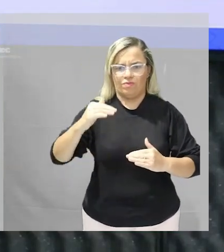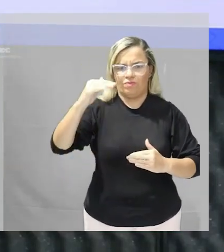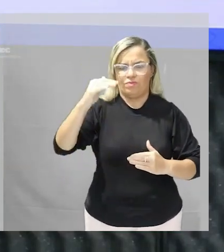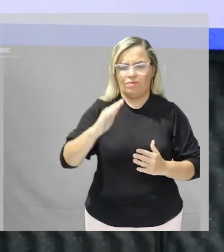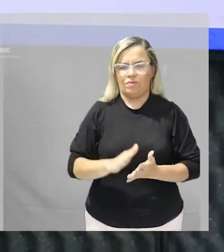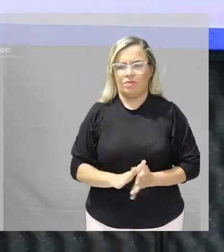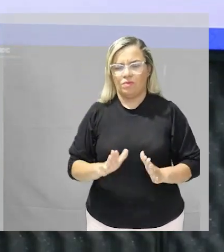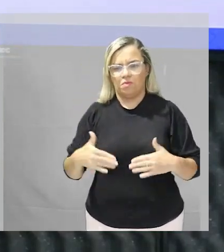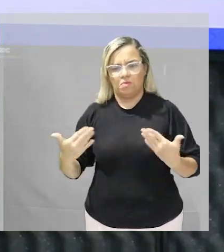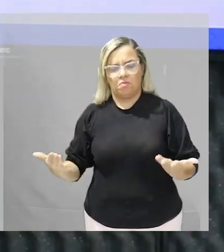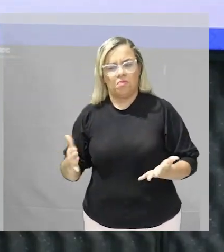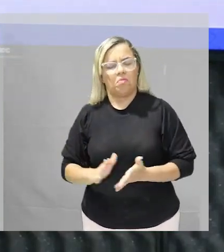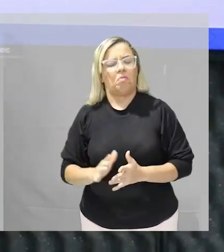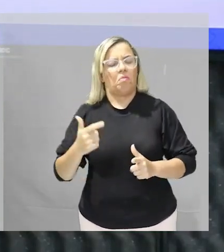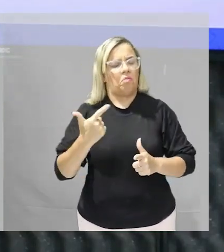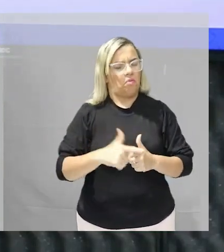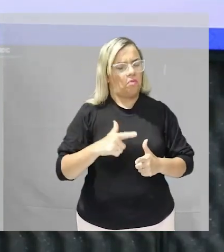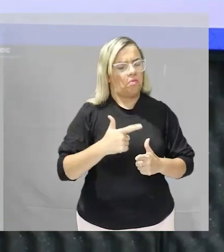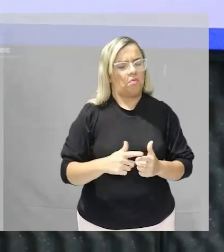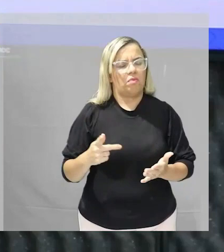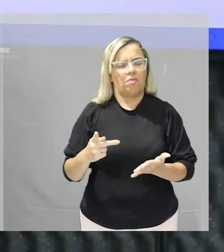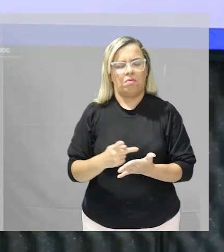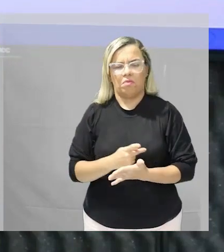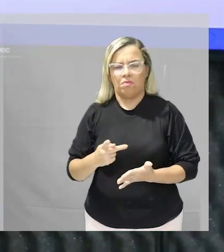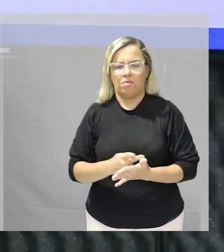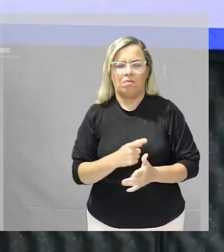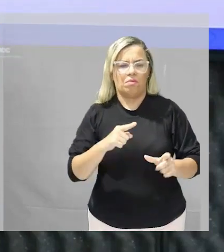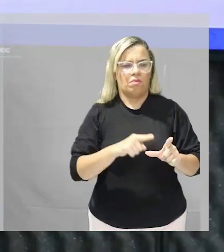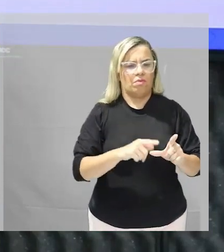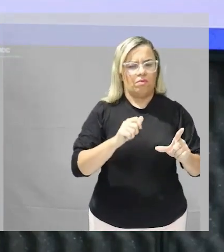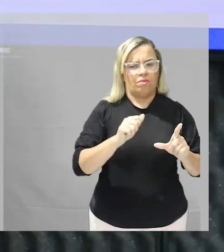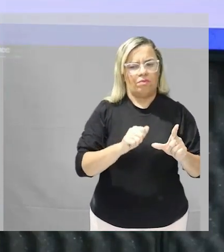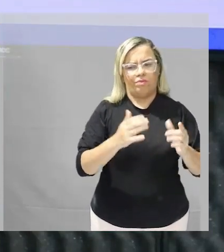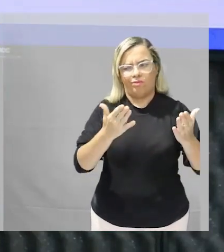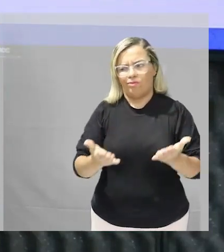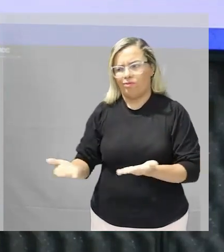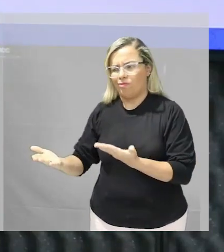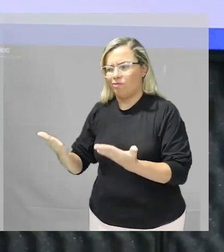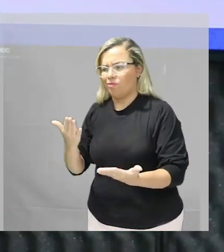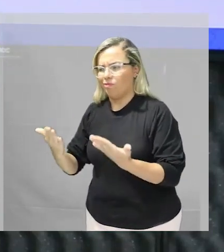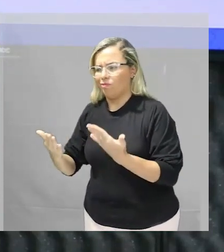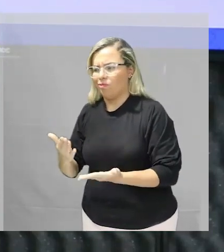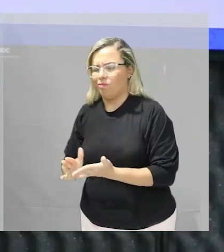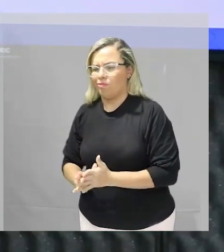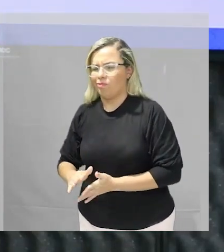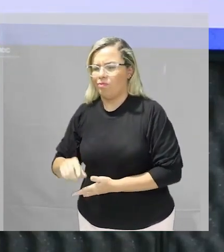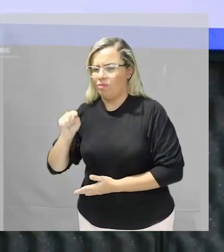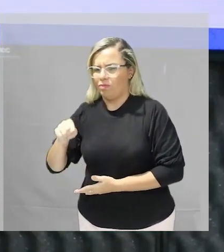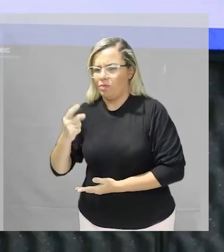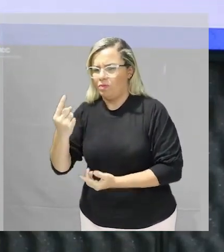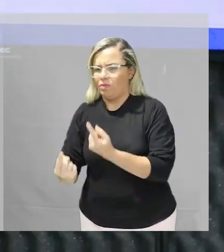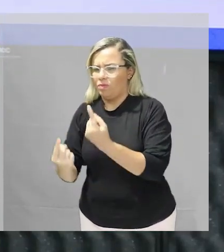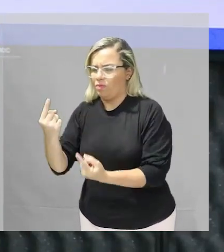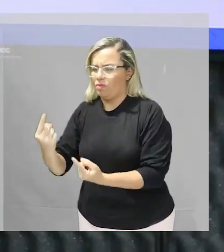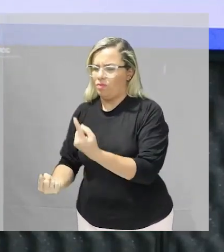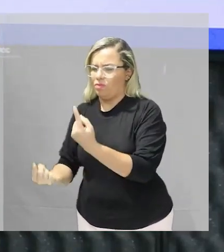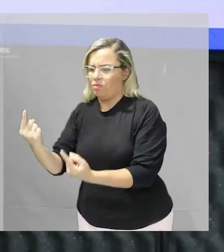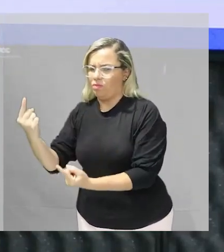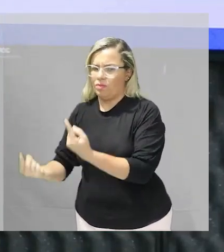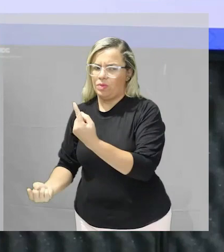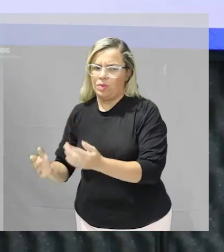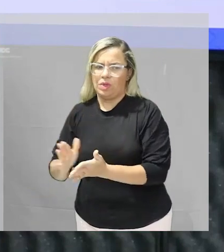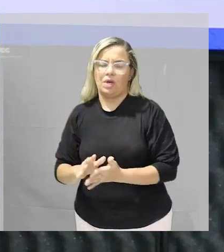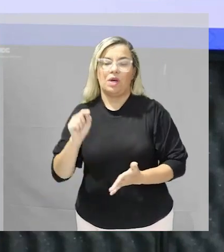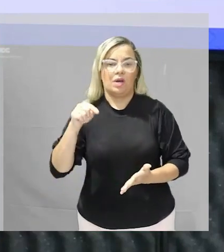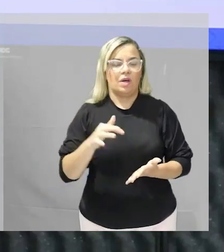já tem probleminha né essa letra aqui já não tá muito corretinha não não tem como tá então ela é